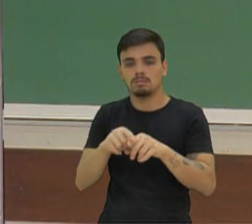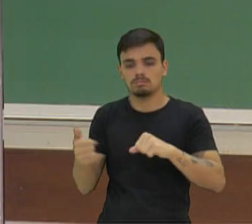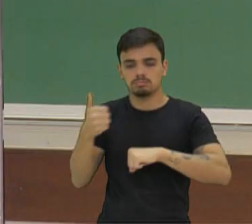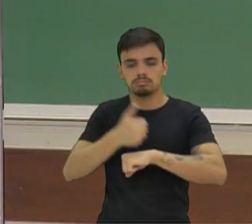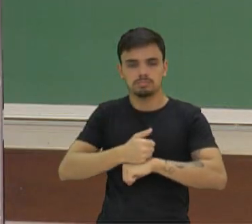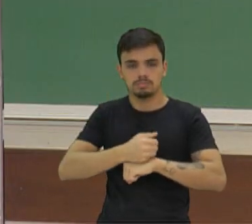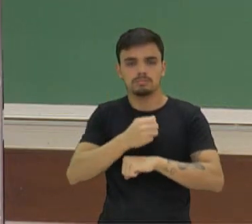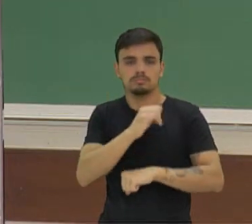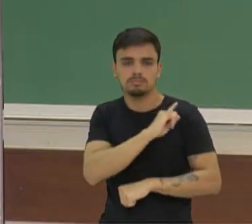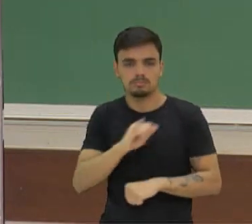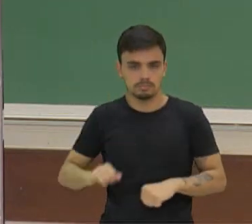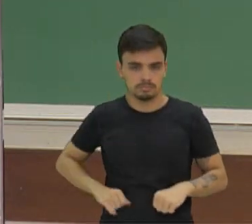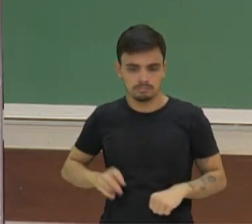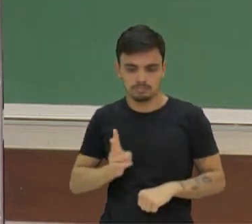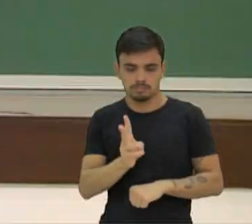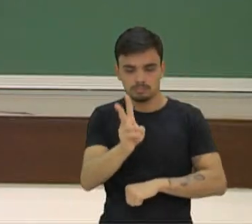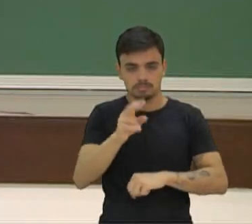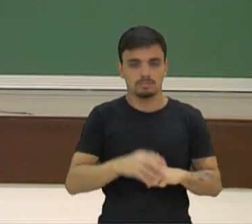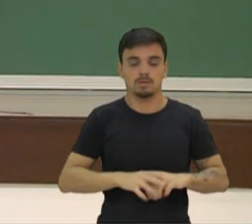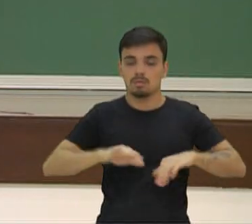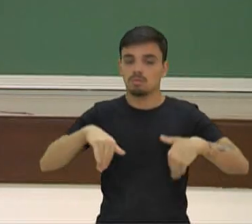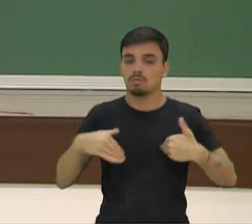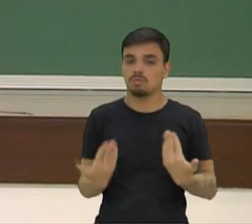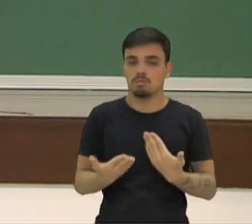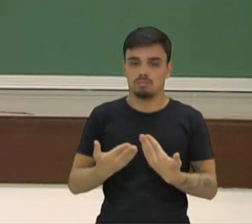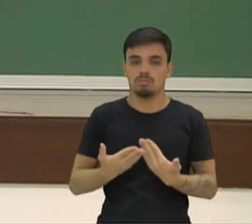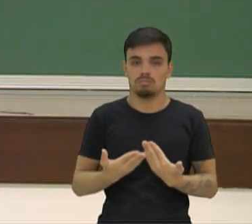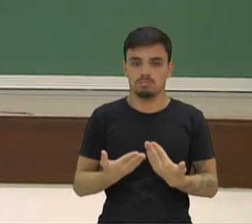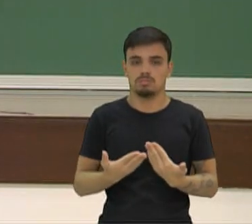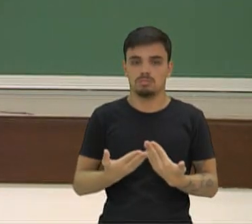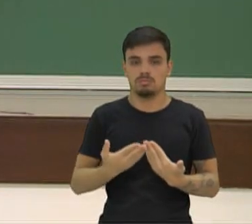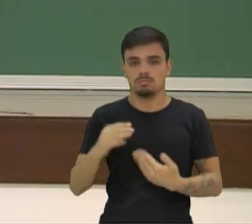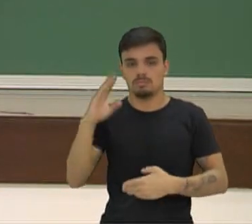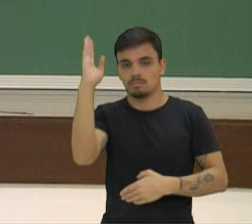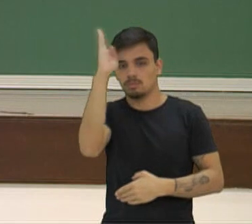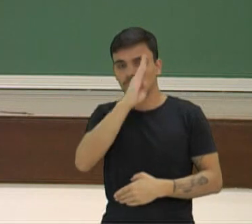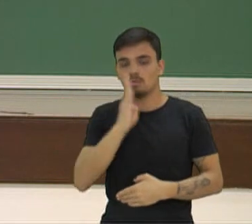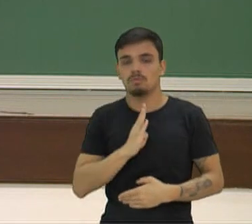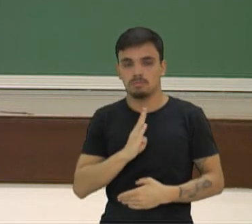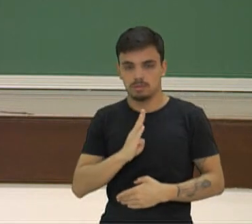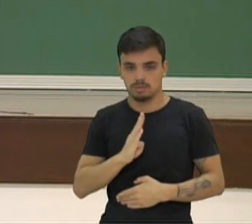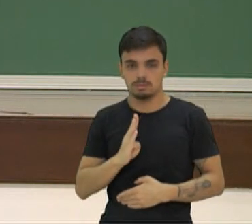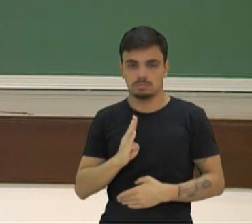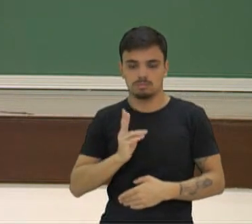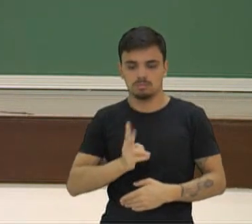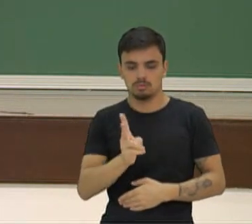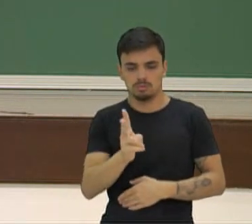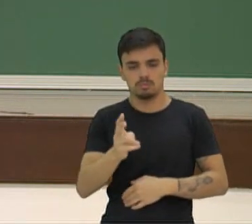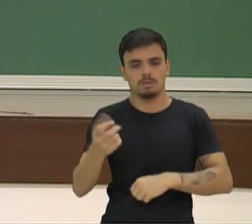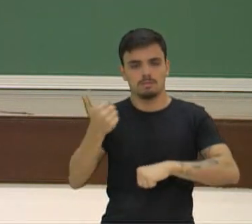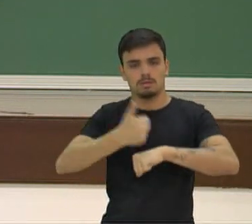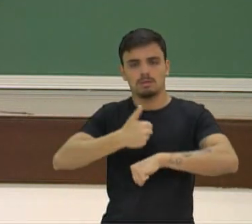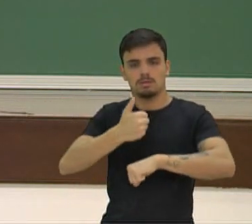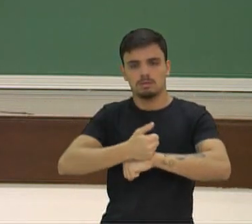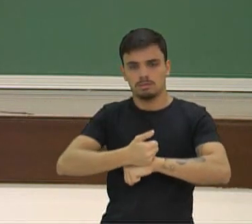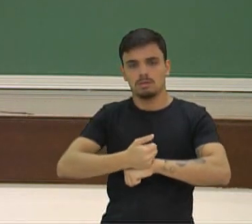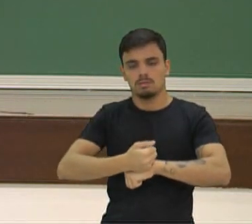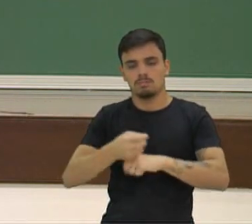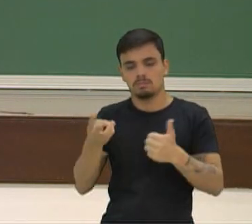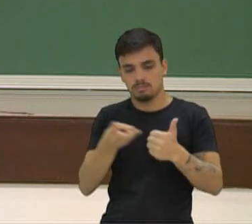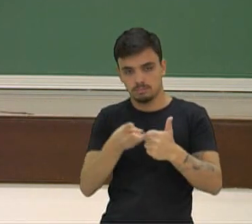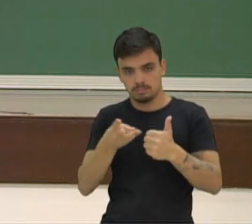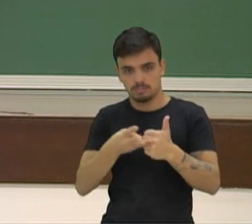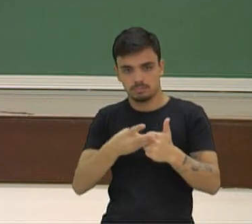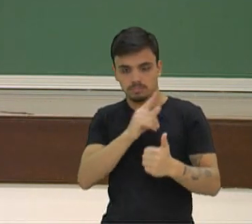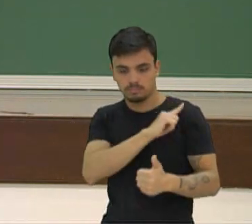mantivera-se. Ou seja, o Brasil continuava com todas as suas províncias sob a liderança do governo regencial.